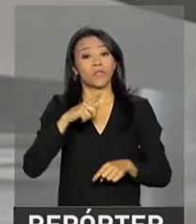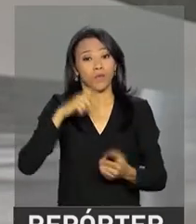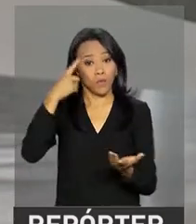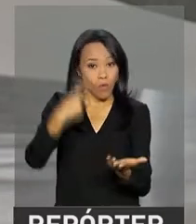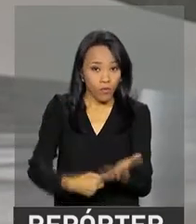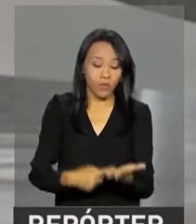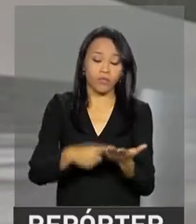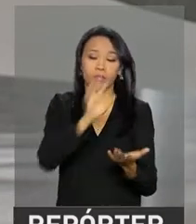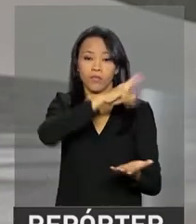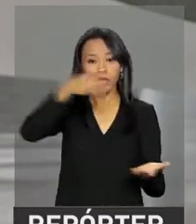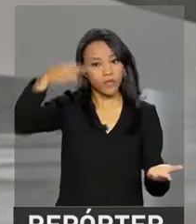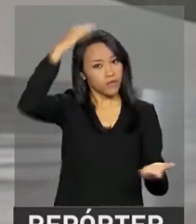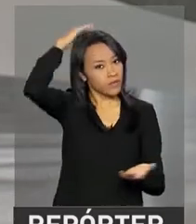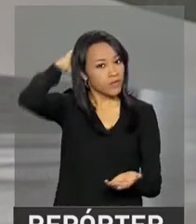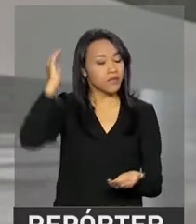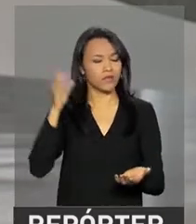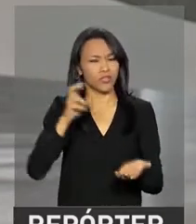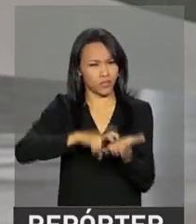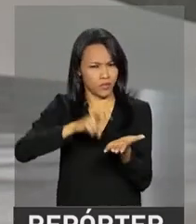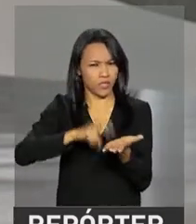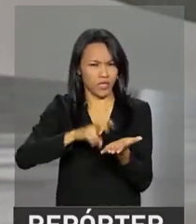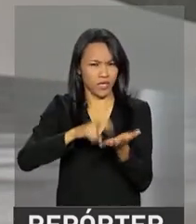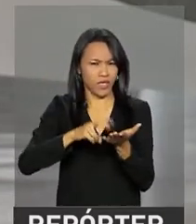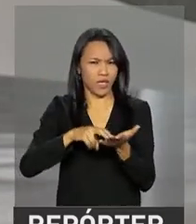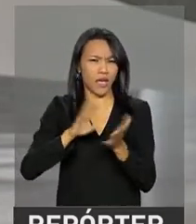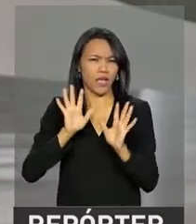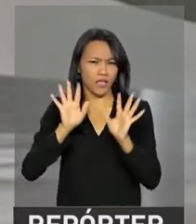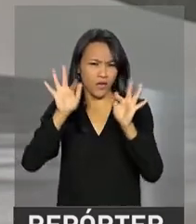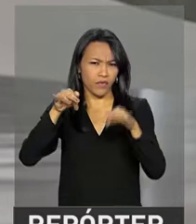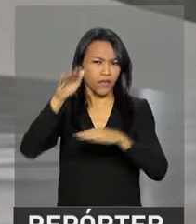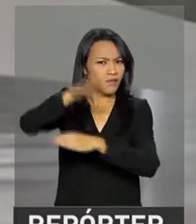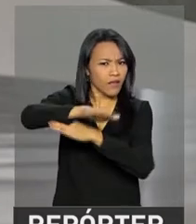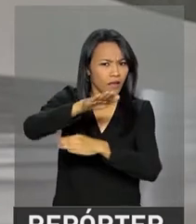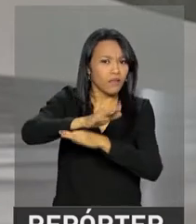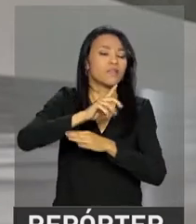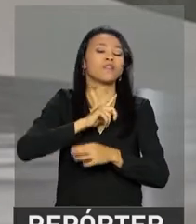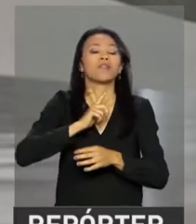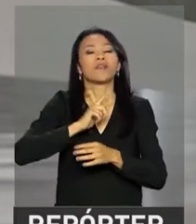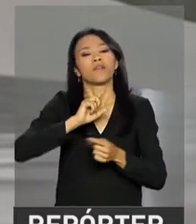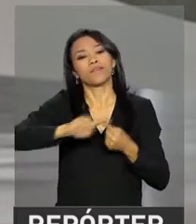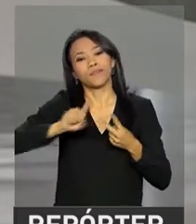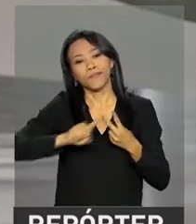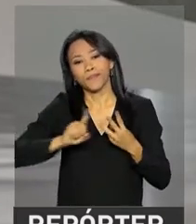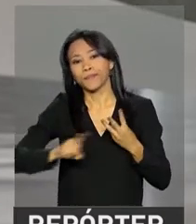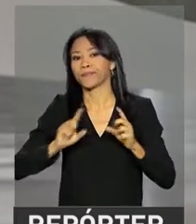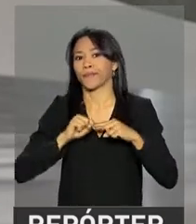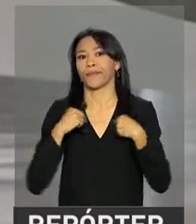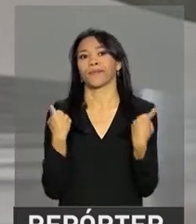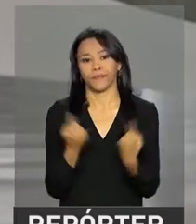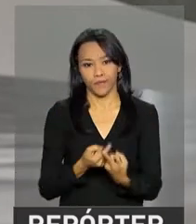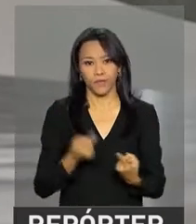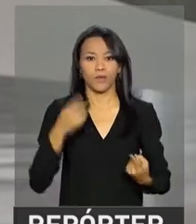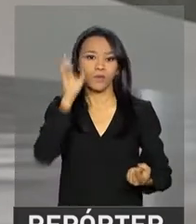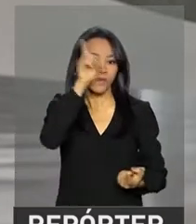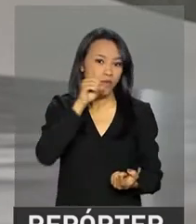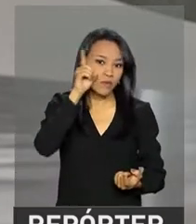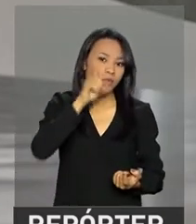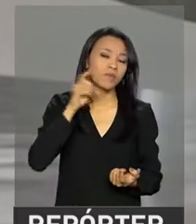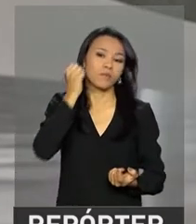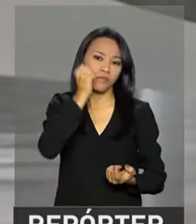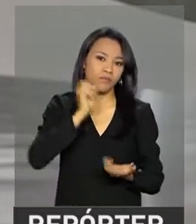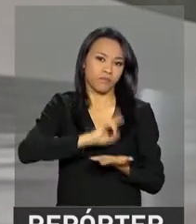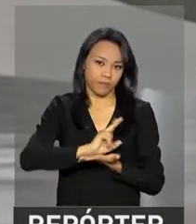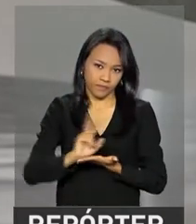o final da manhã até o final da tarde ele vai ter reuniões com os parlamentares e também carla carolina está